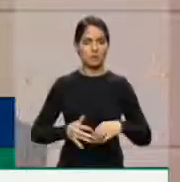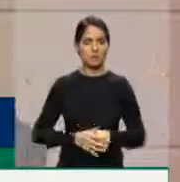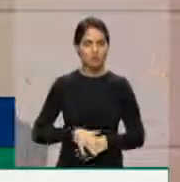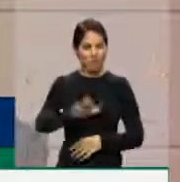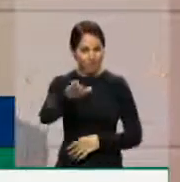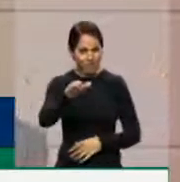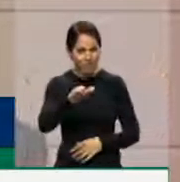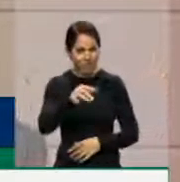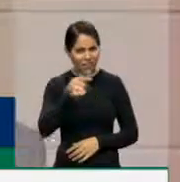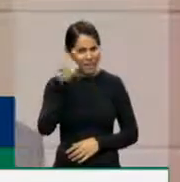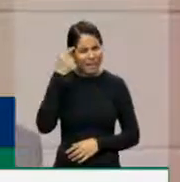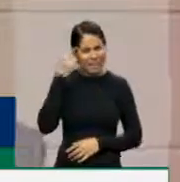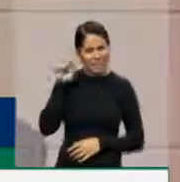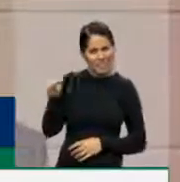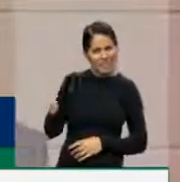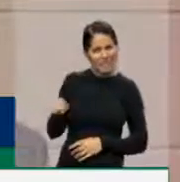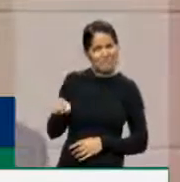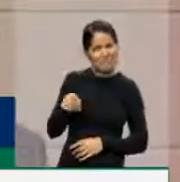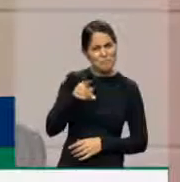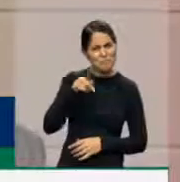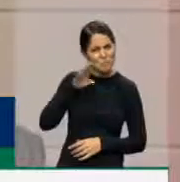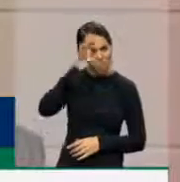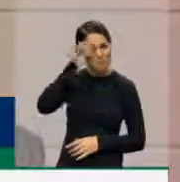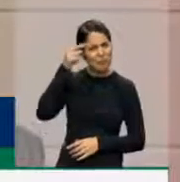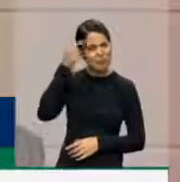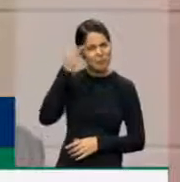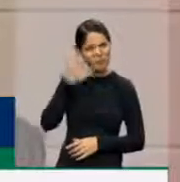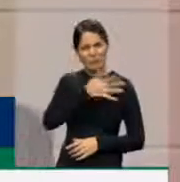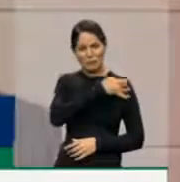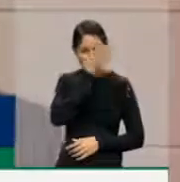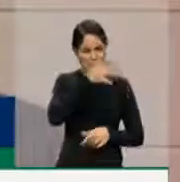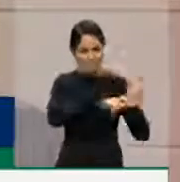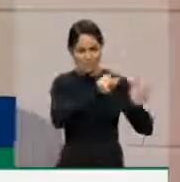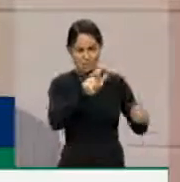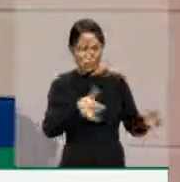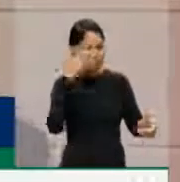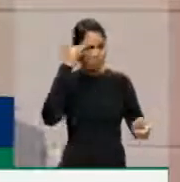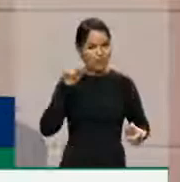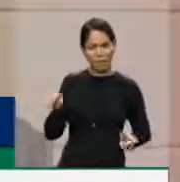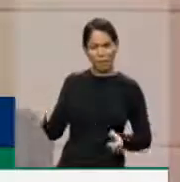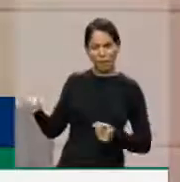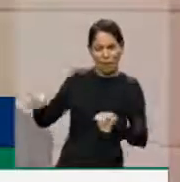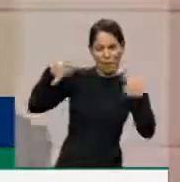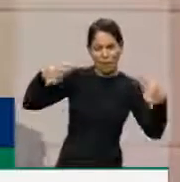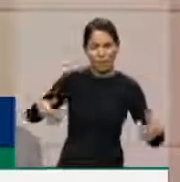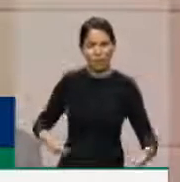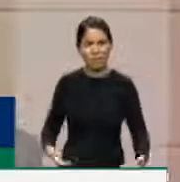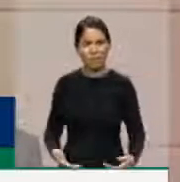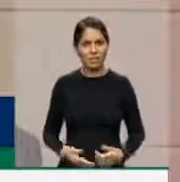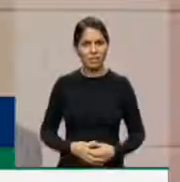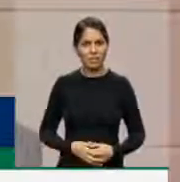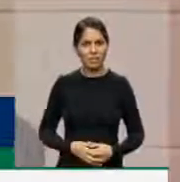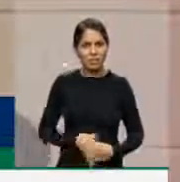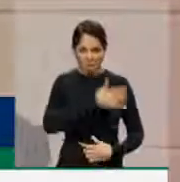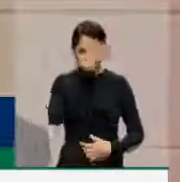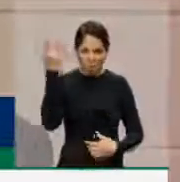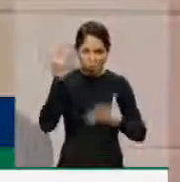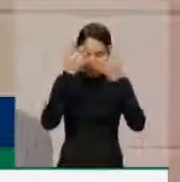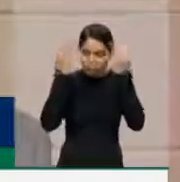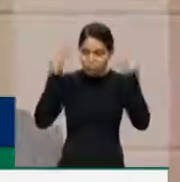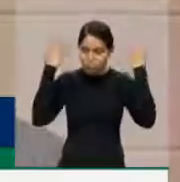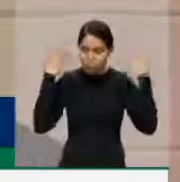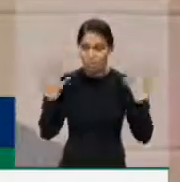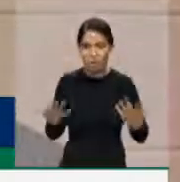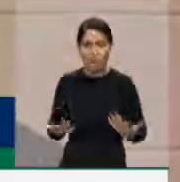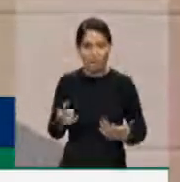ao Congresso, ao Supremo e às instituições? Ele acha que todo mundo no Congresso se esqueceu de que o que ele queria antes